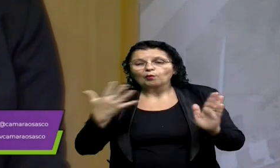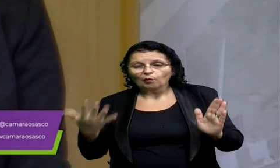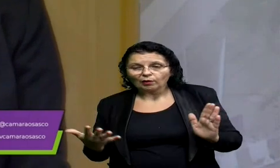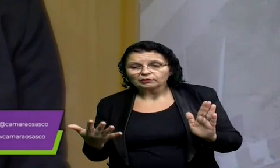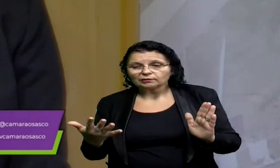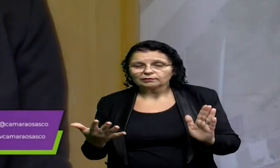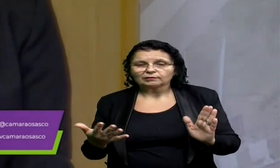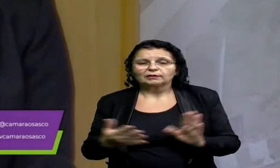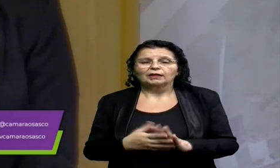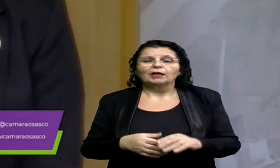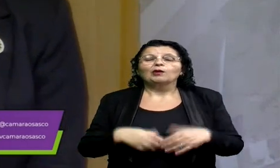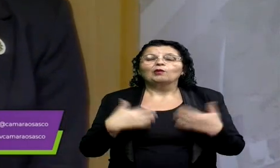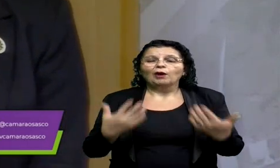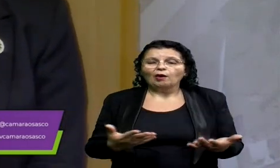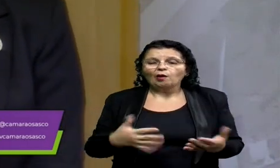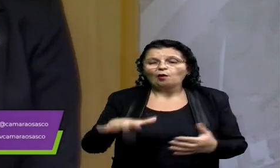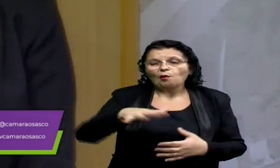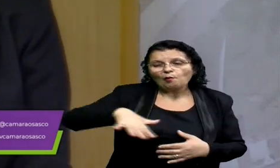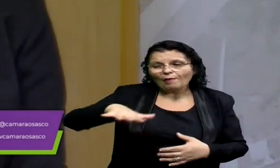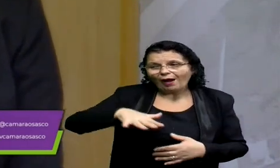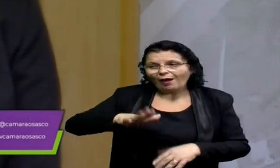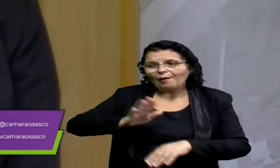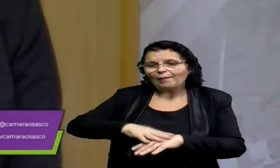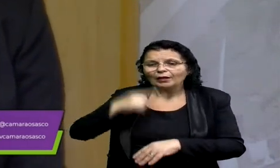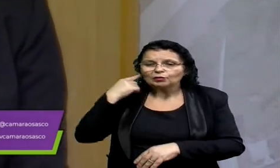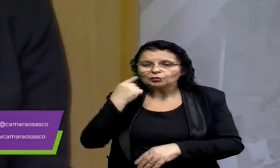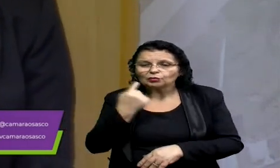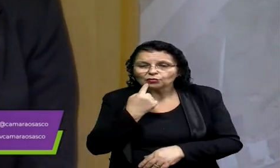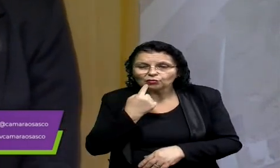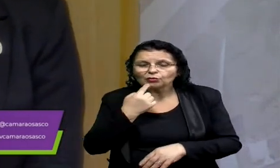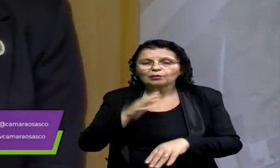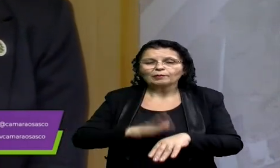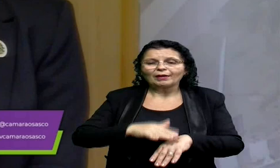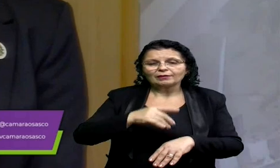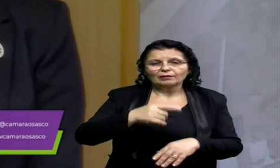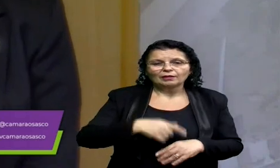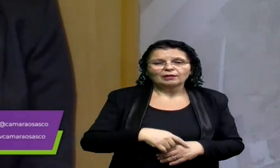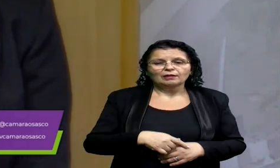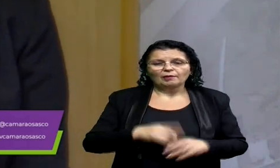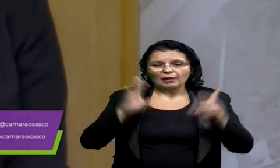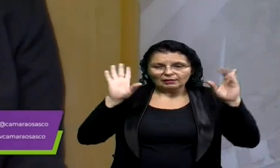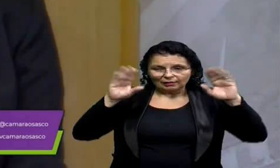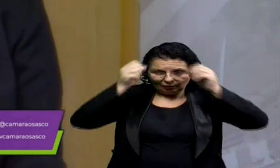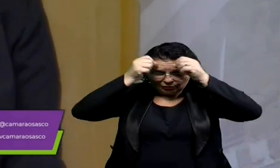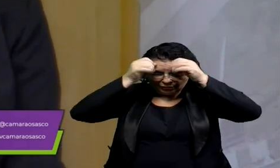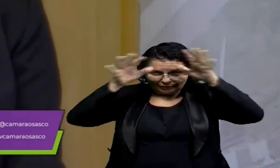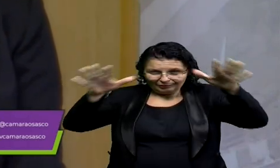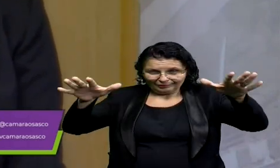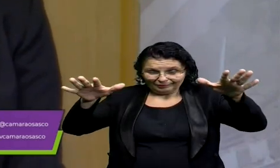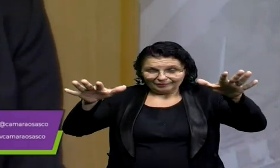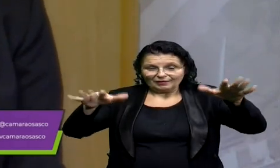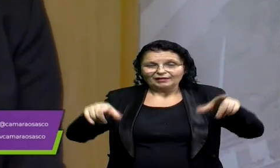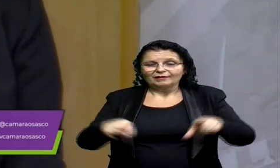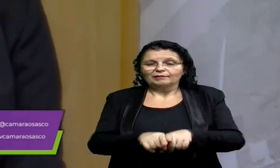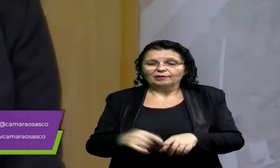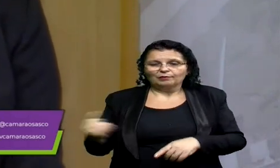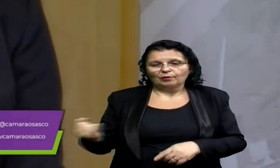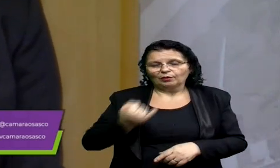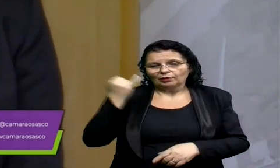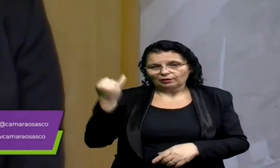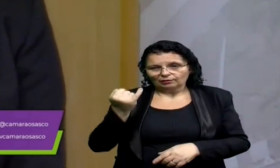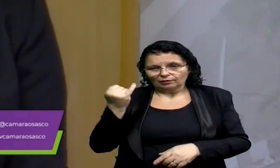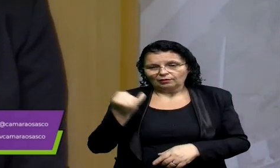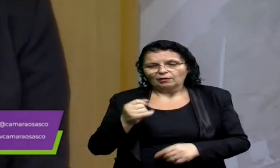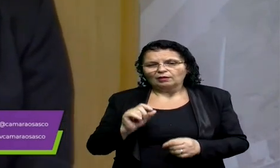nosso município qual é o bairro que temos mais surdos mudos Qual é o bairro que temos mais autistas isso é muito importante para que nós